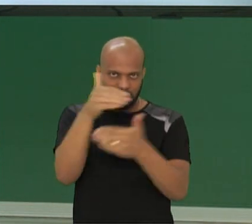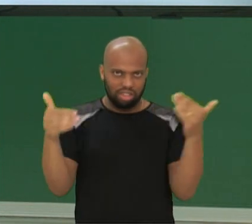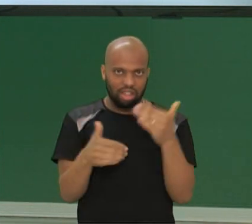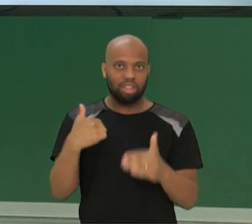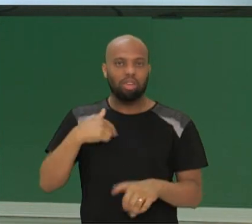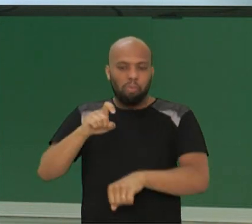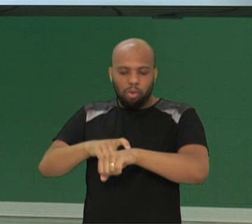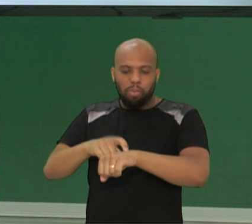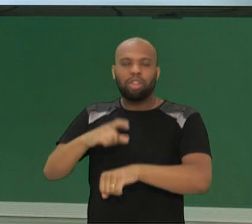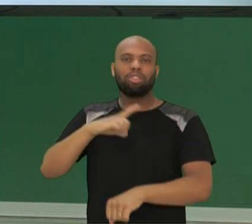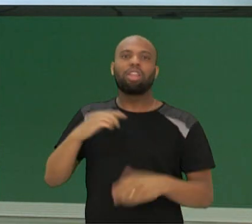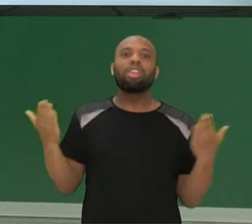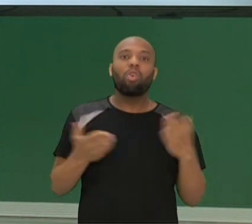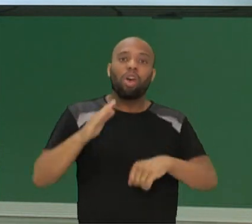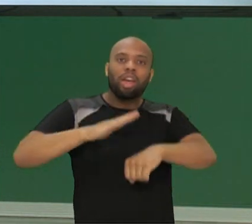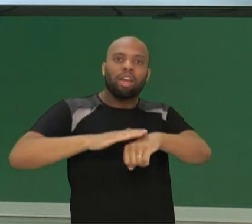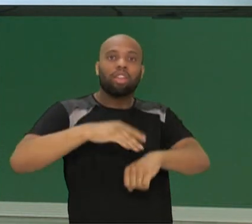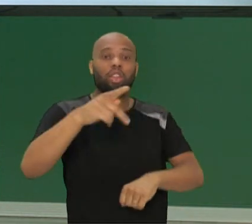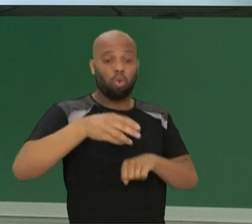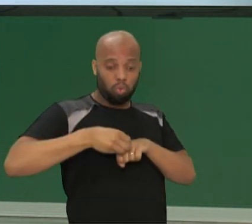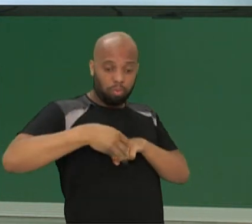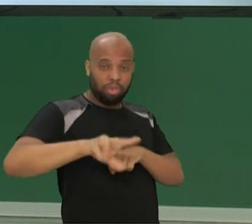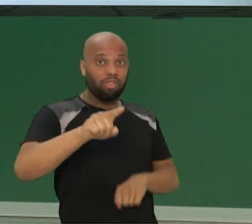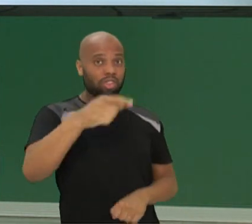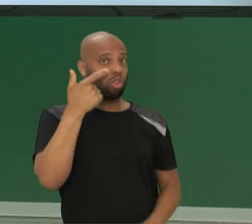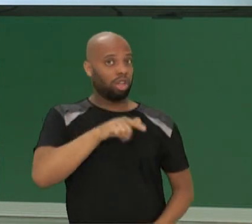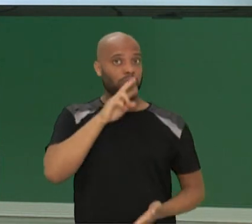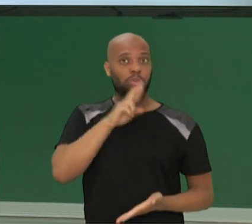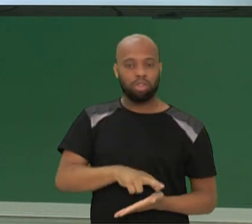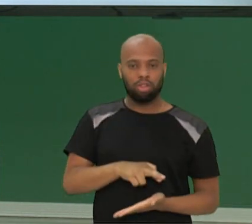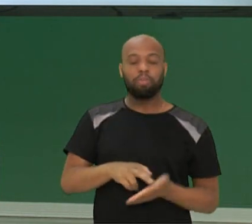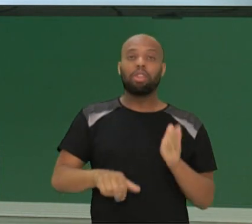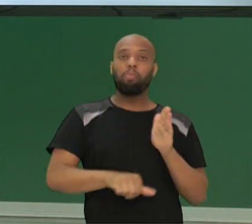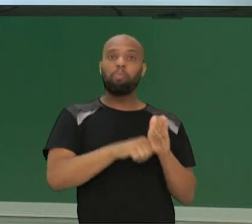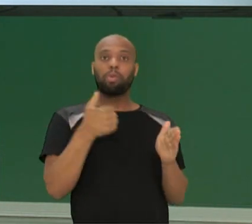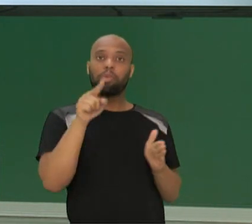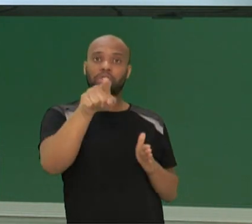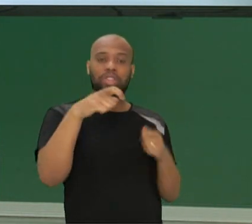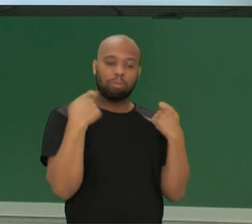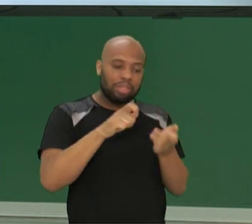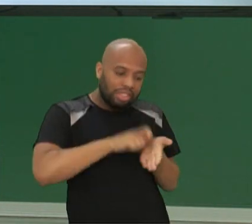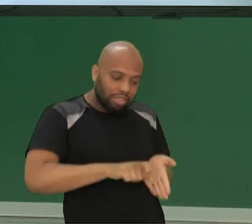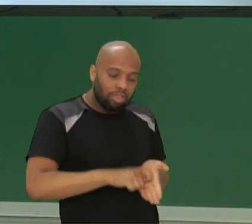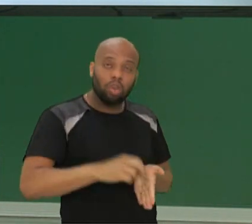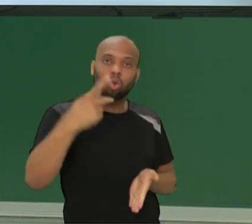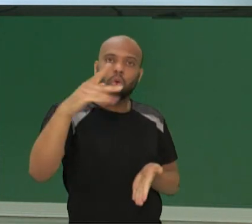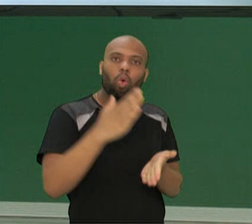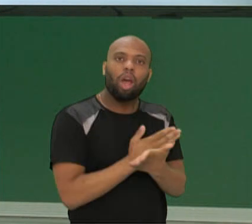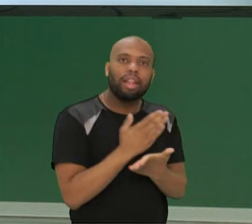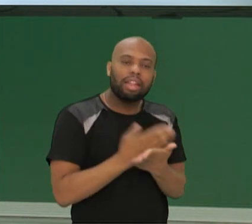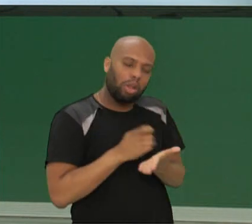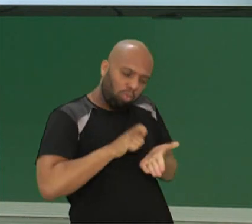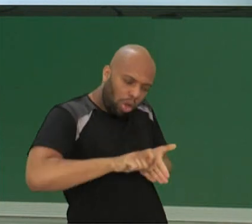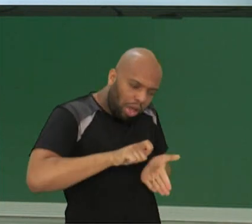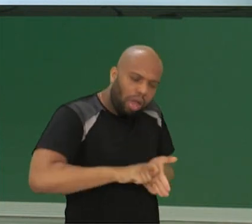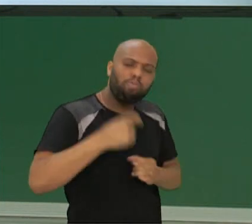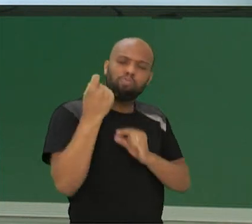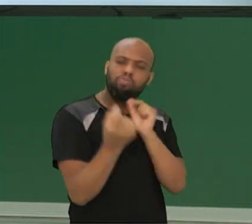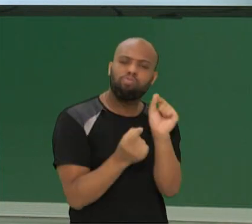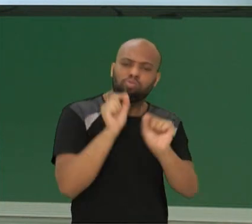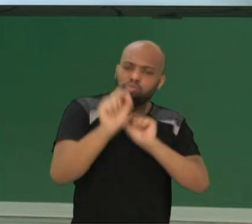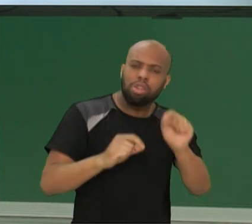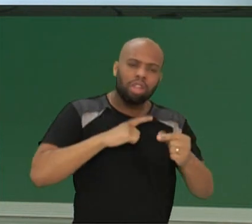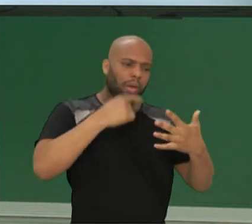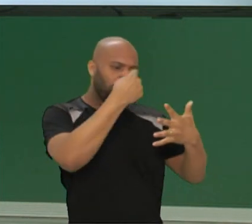eu vou deixar para vocês uma dica. Primeira coisa, escrevam lá no caderno de vocês quais são os elementos que